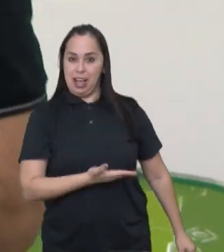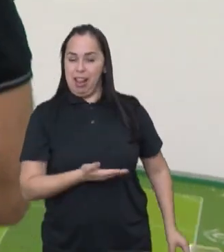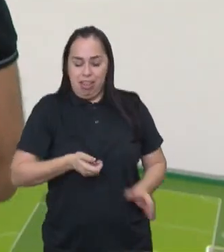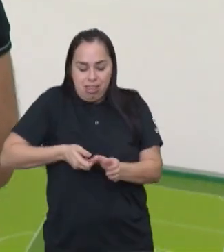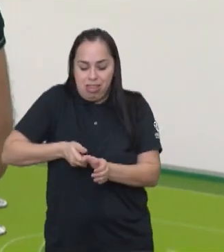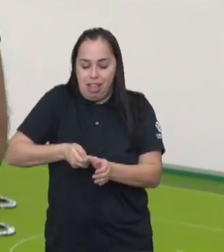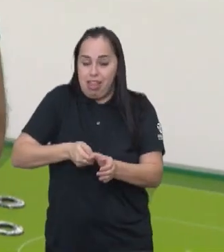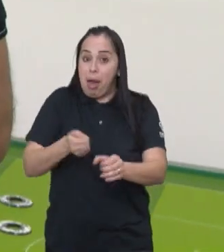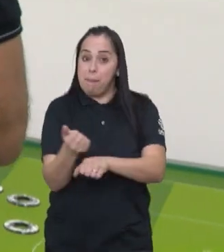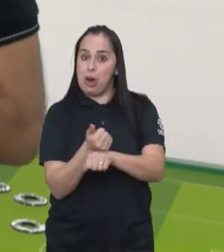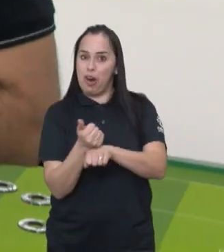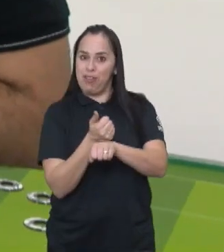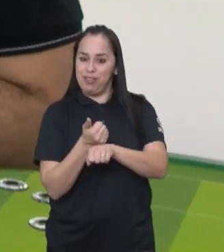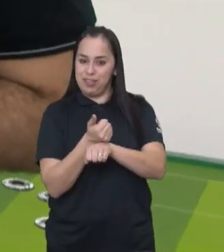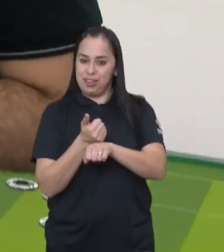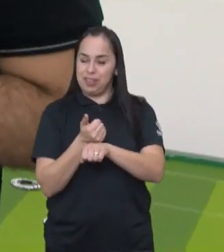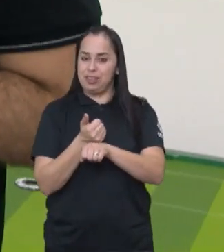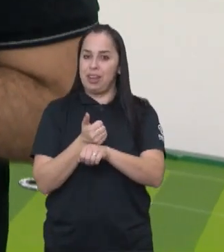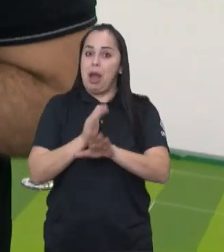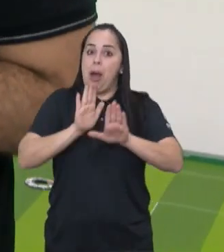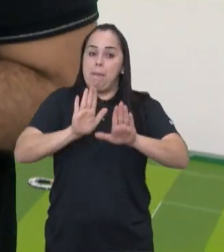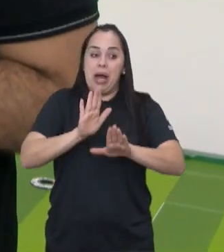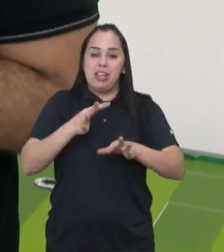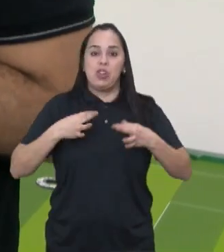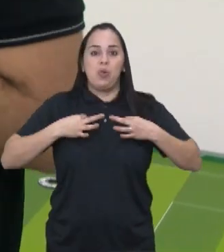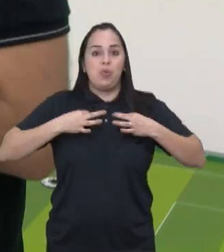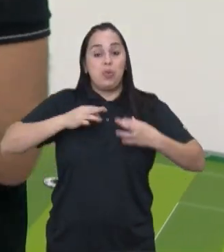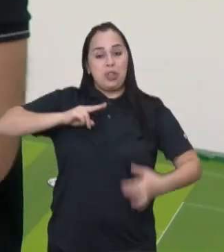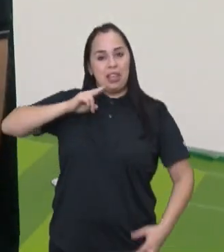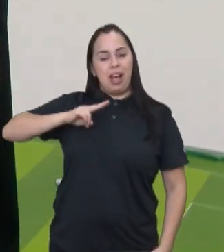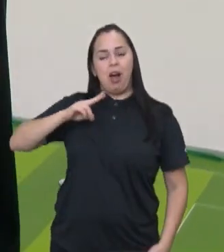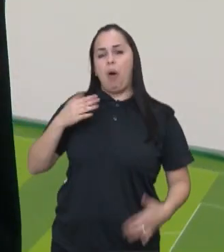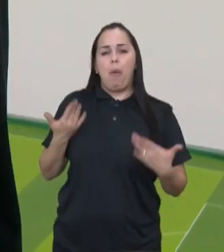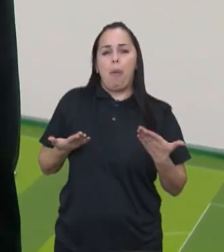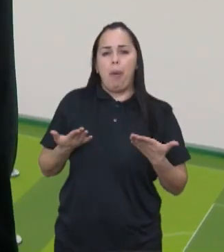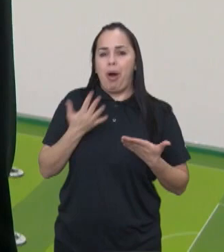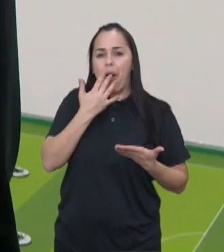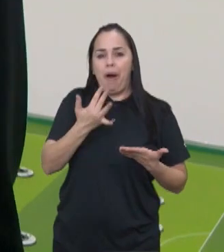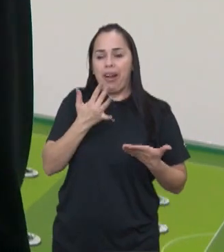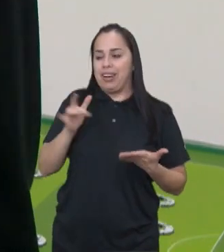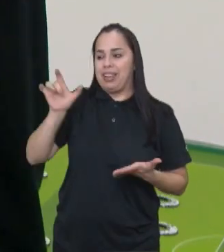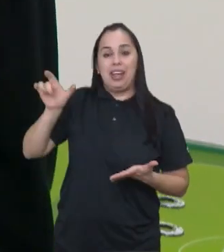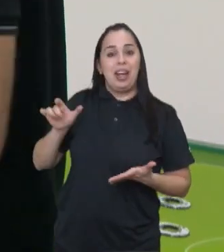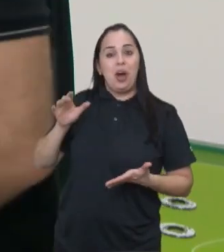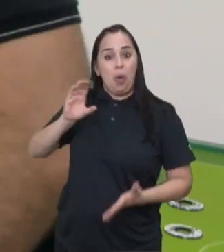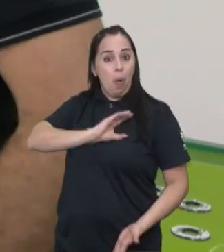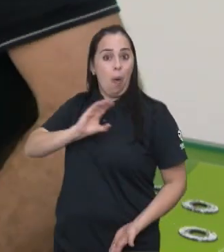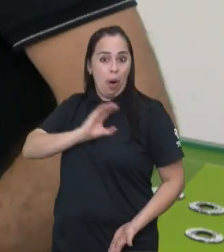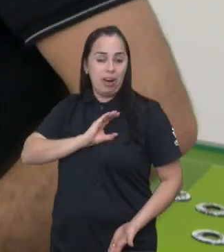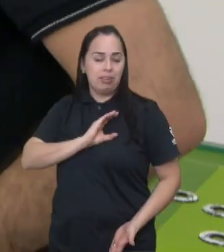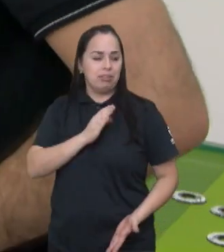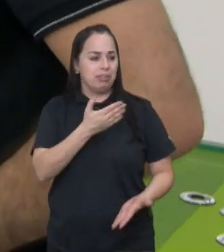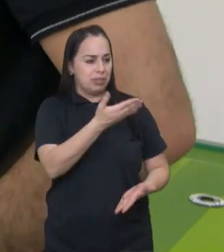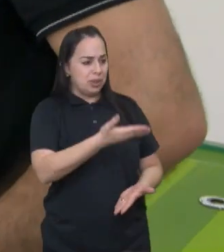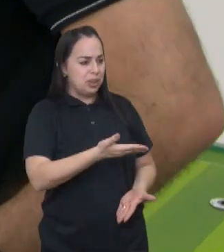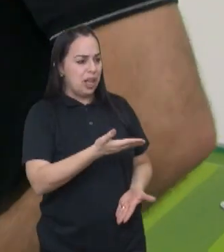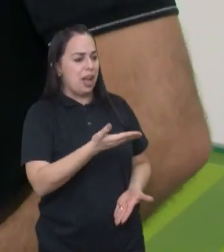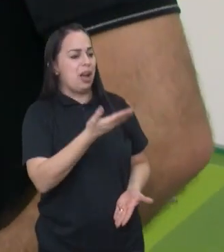botonista profissional, porém, vestindo outras cores. Para um palmeirense, como é que foi